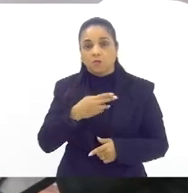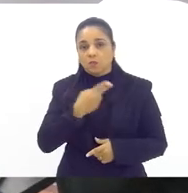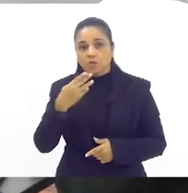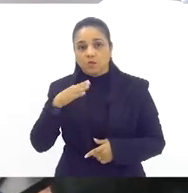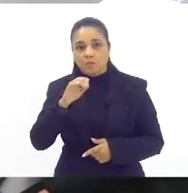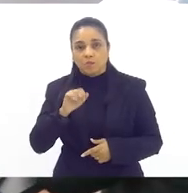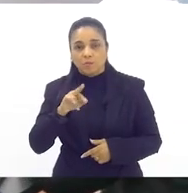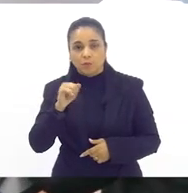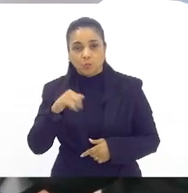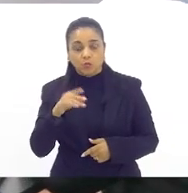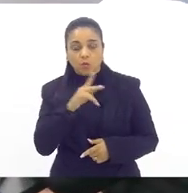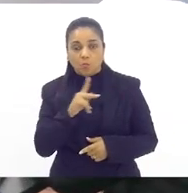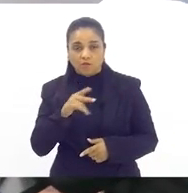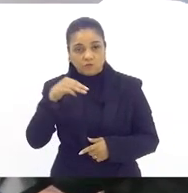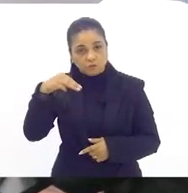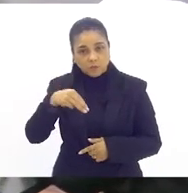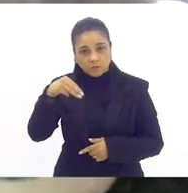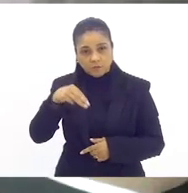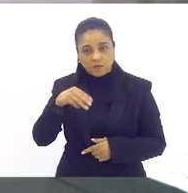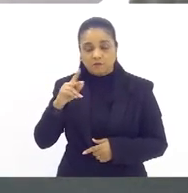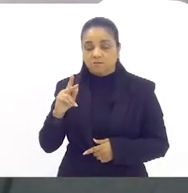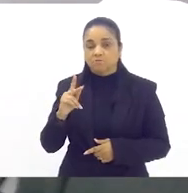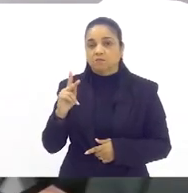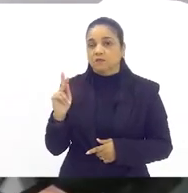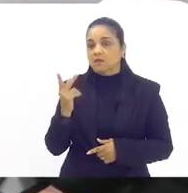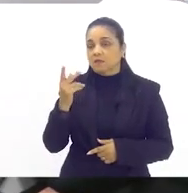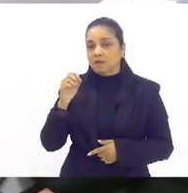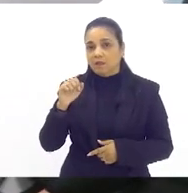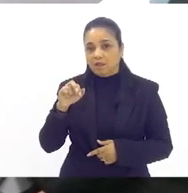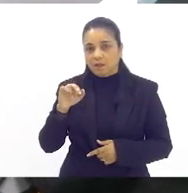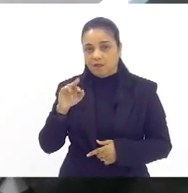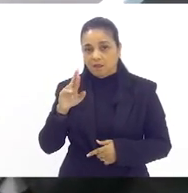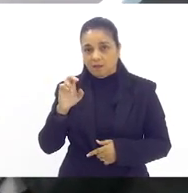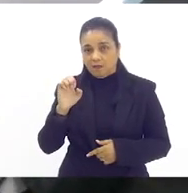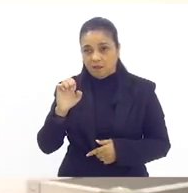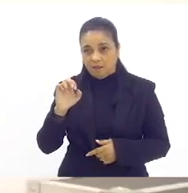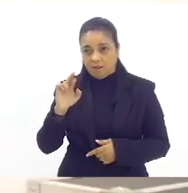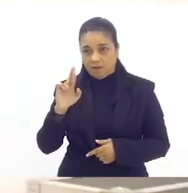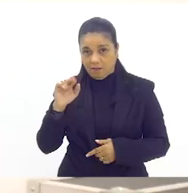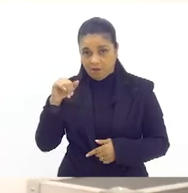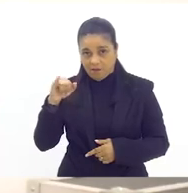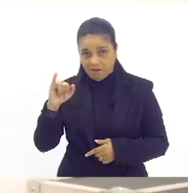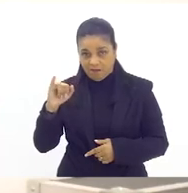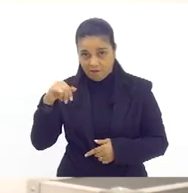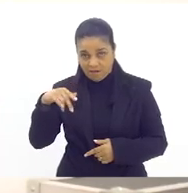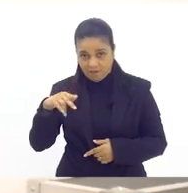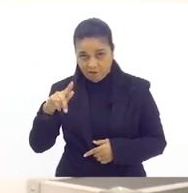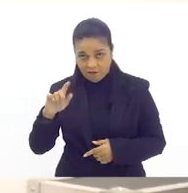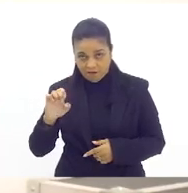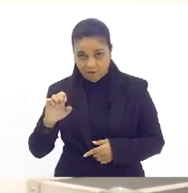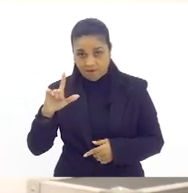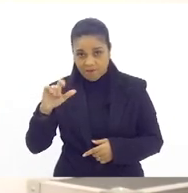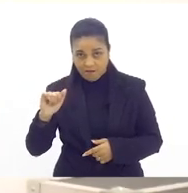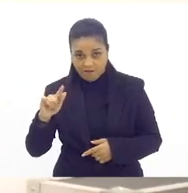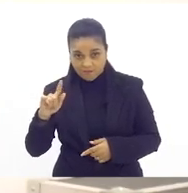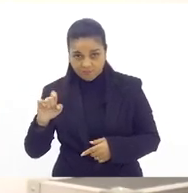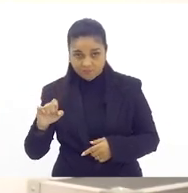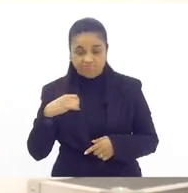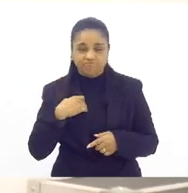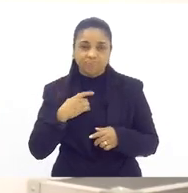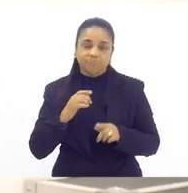Souza sou professor de matemática da Escola Henrique Lage né e vim aqui praticamente para